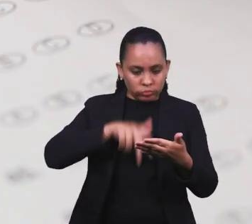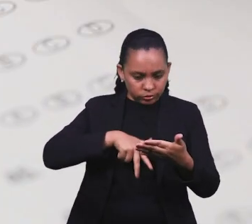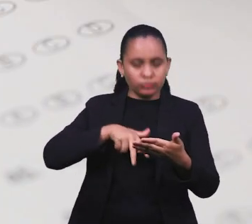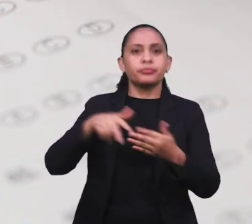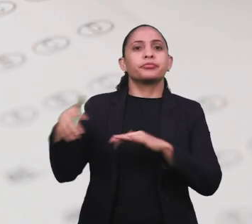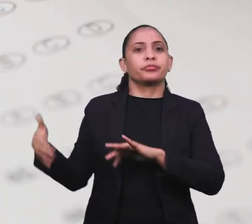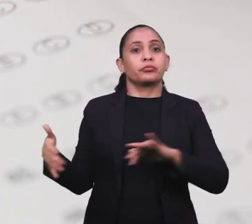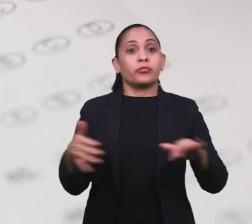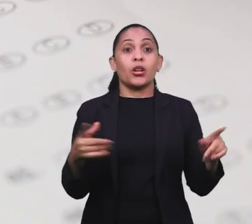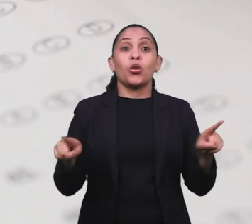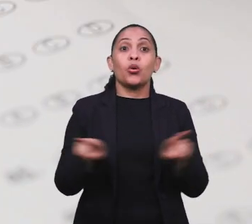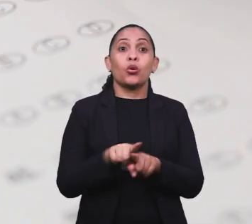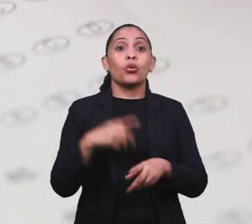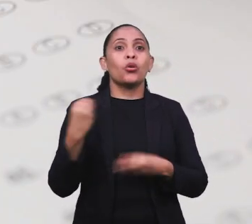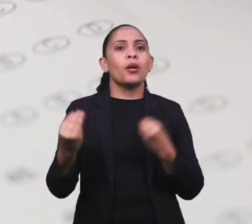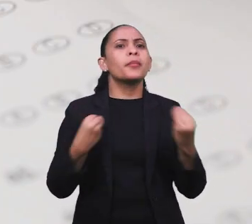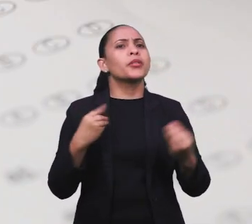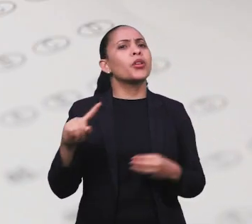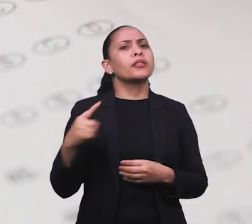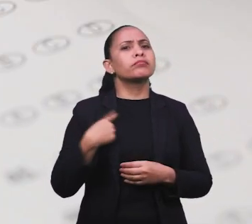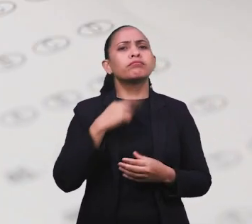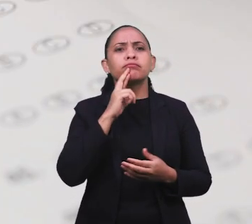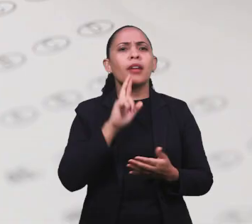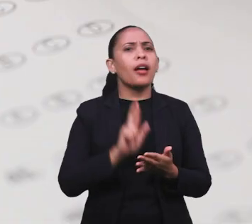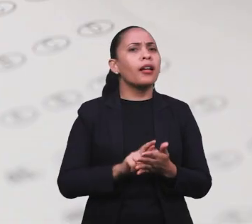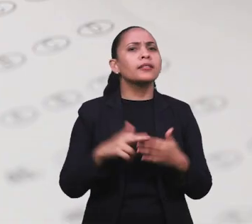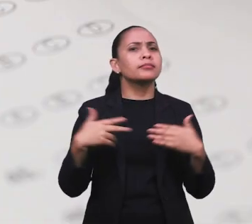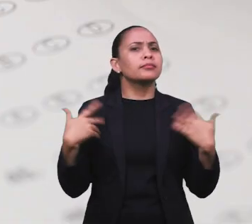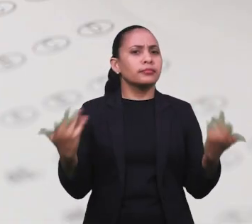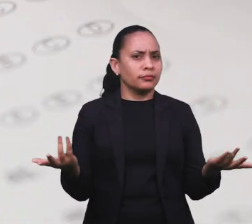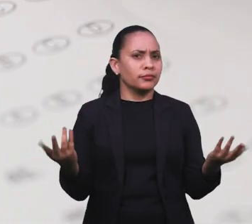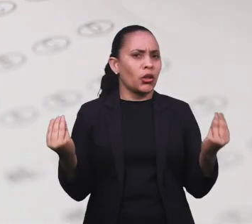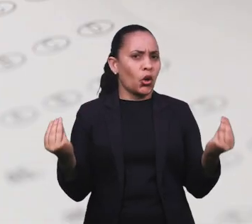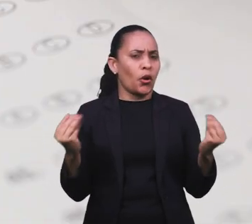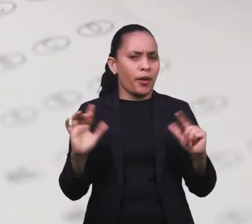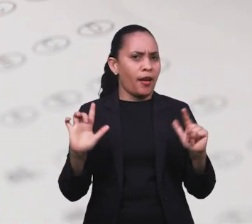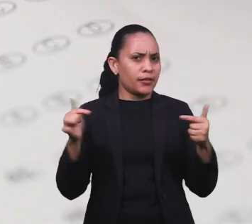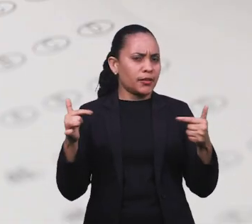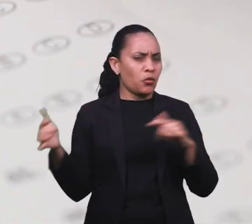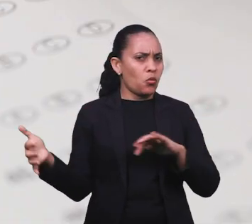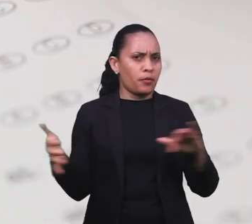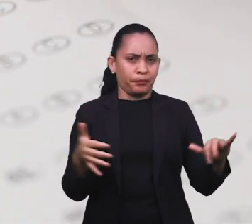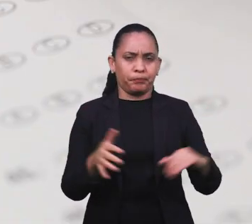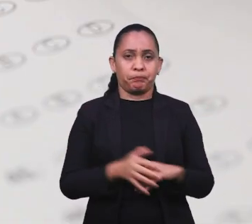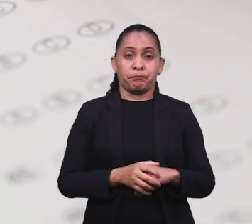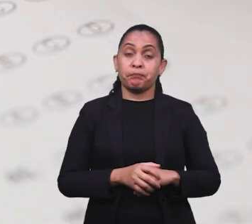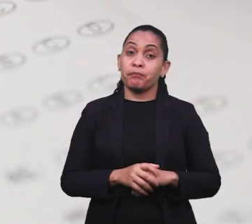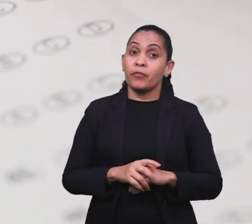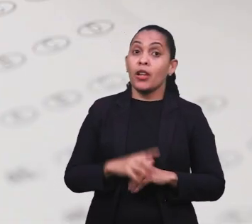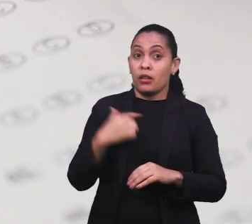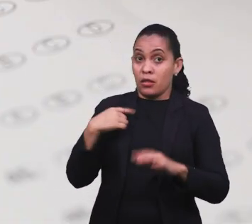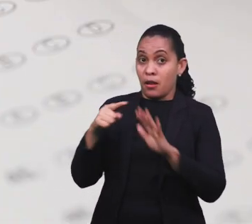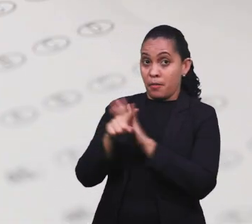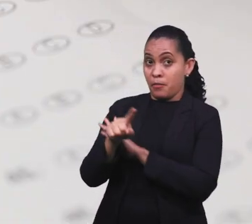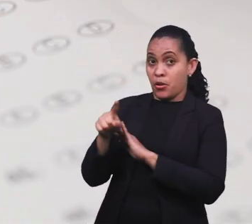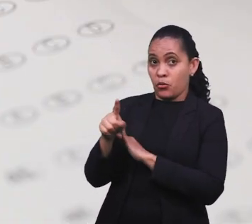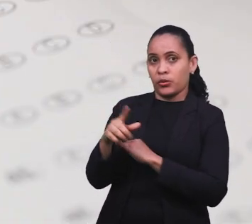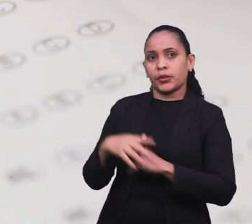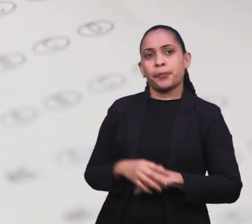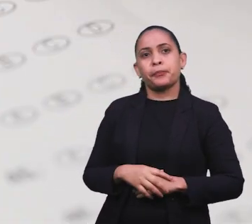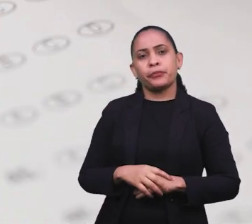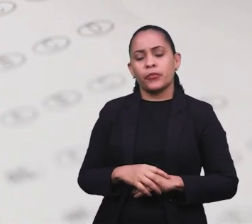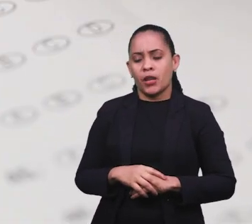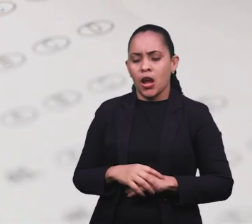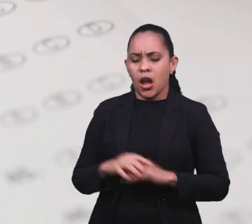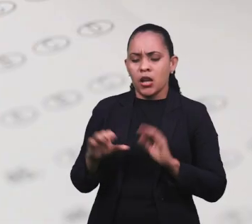olhos. E como que a gente aplica isso? Ó, antes de começar até a leitura, faça as seguintes perguntas. Olha,